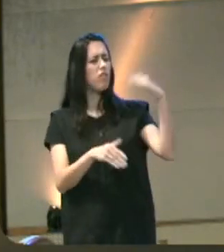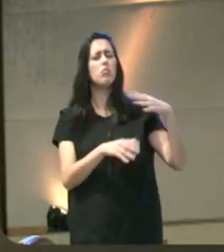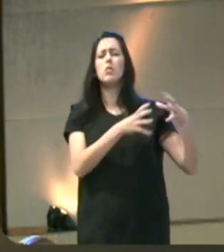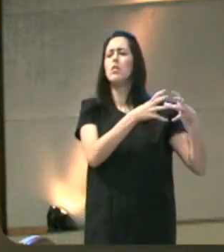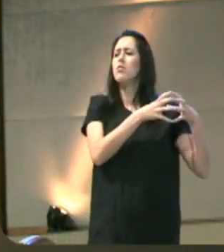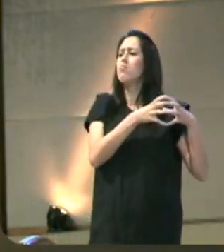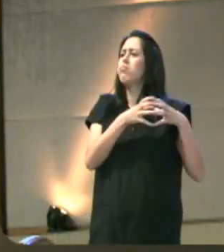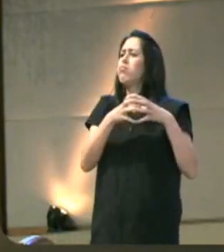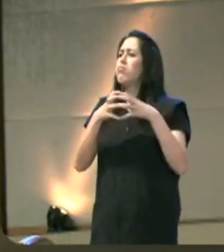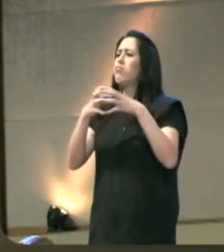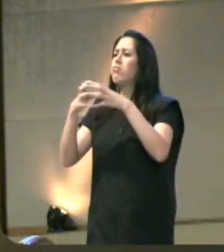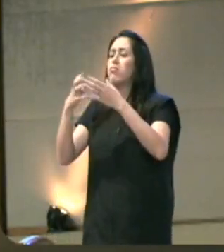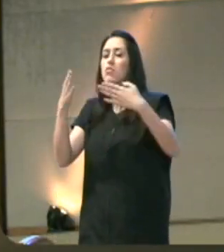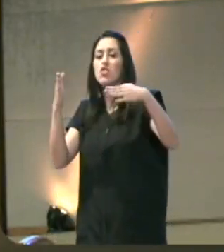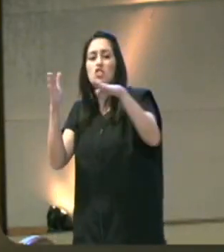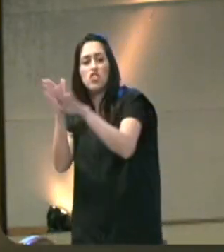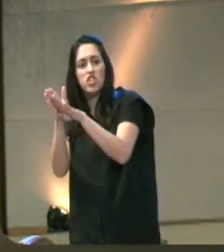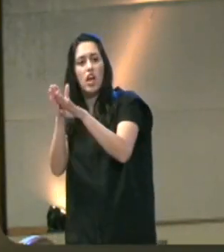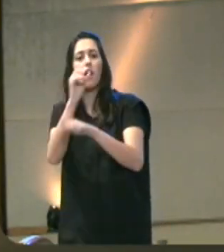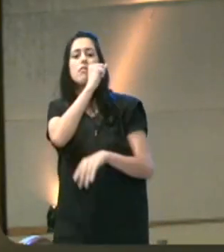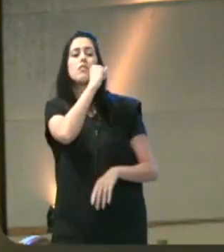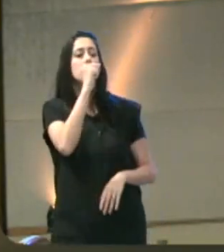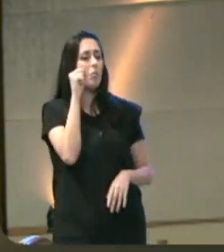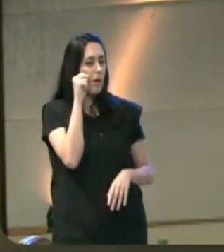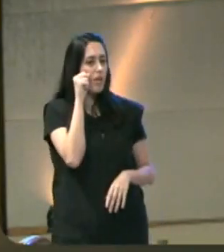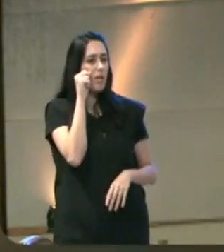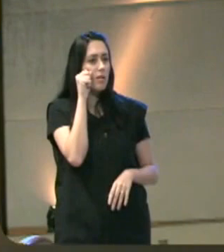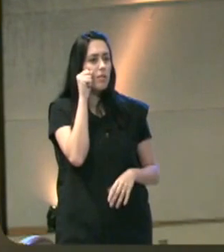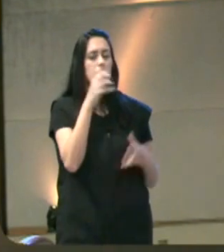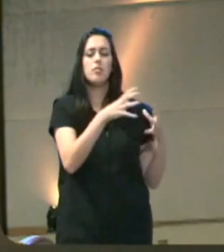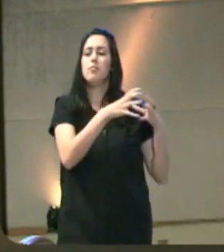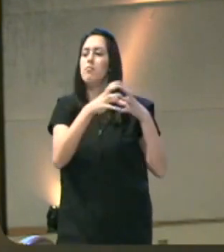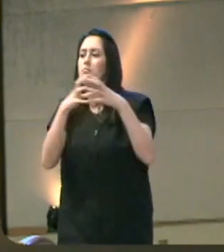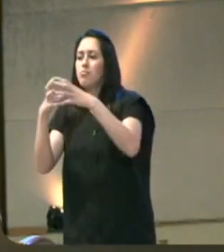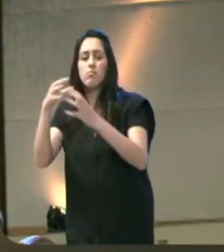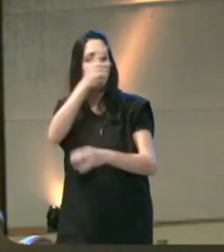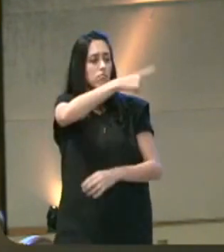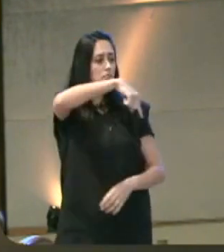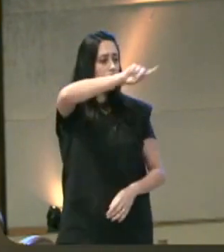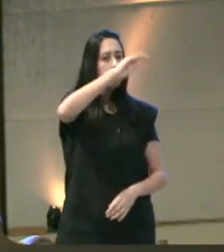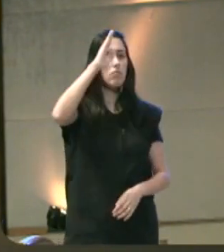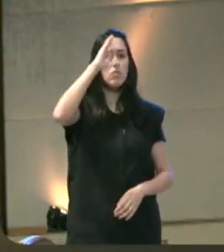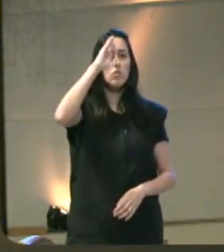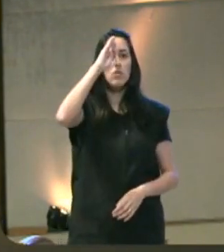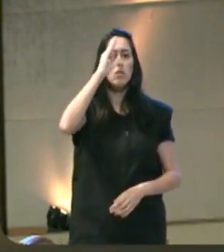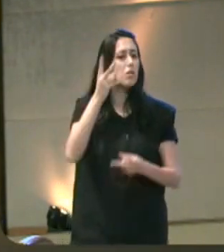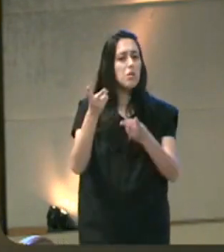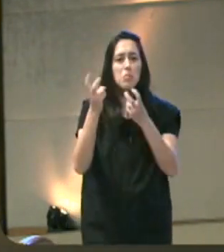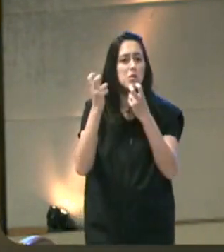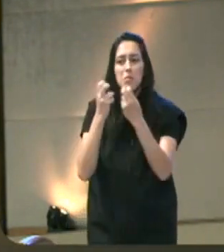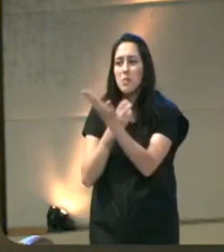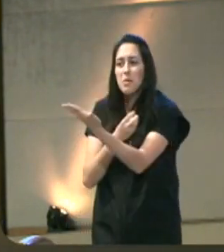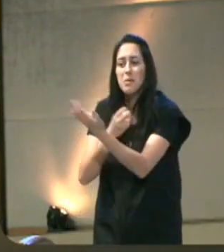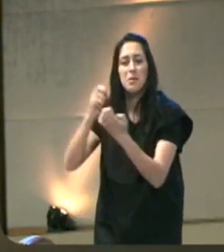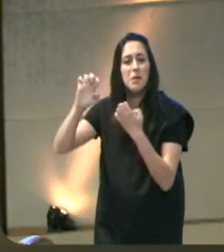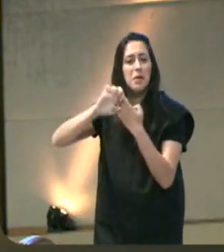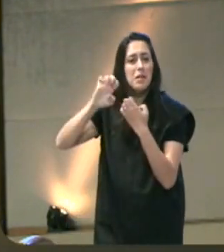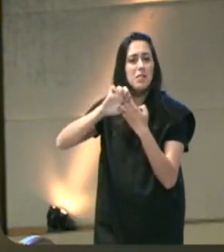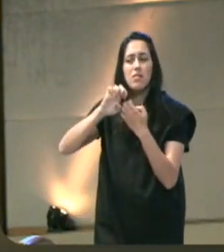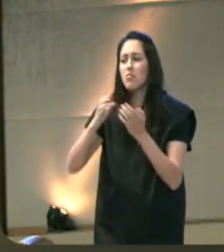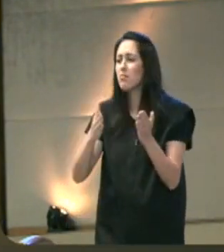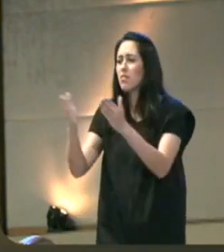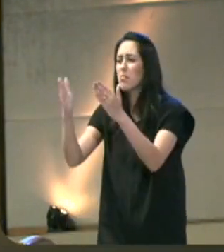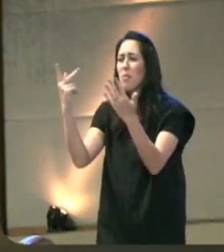de Samaria, e esses homens treinados não são capazes de discernir que estavam no caminho